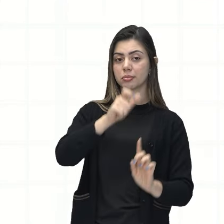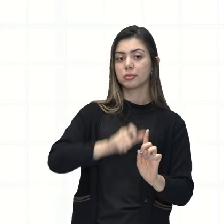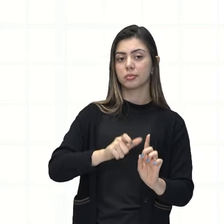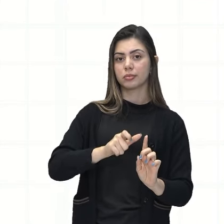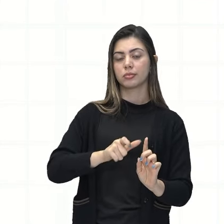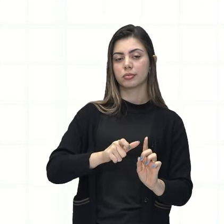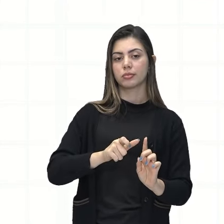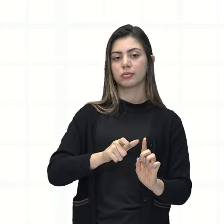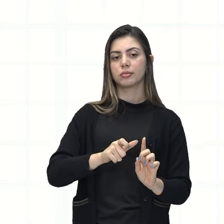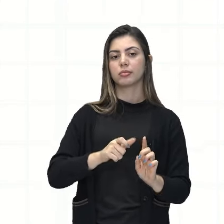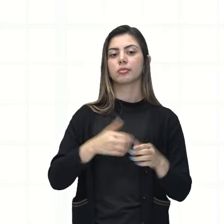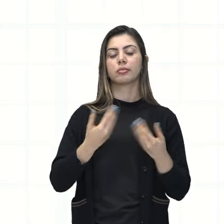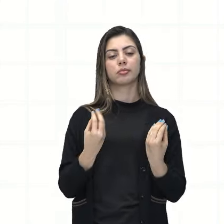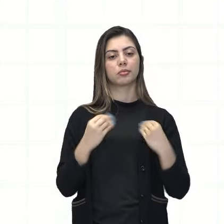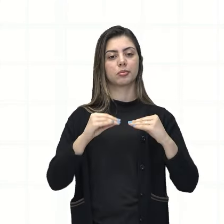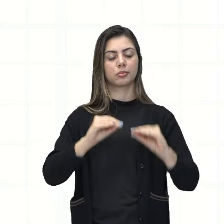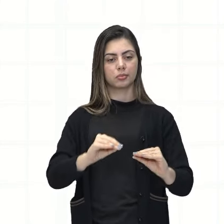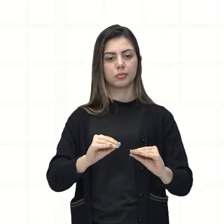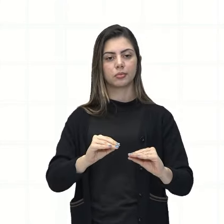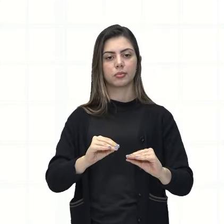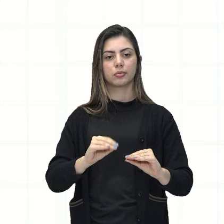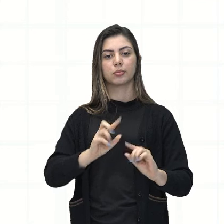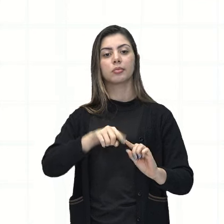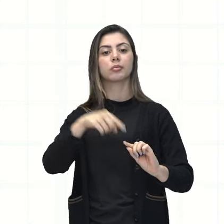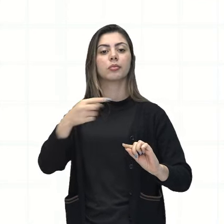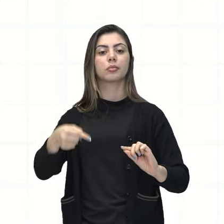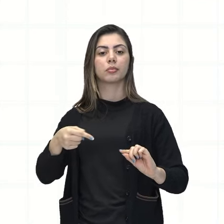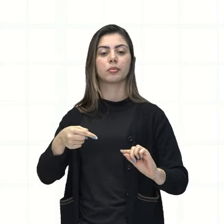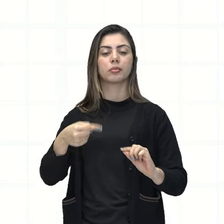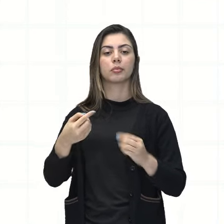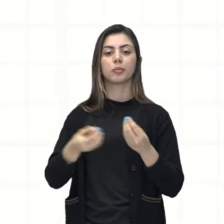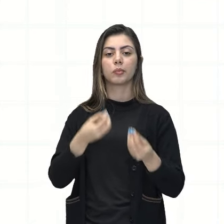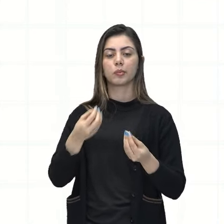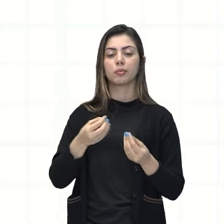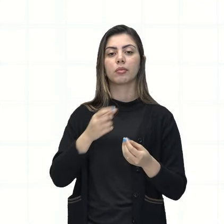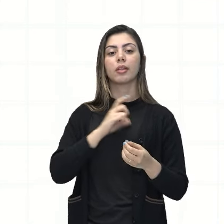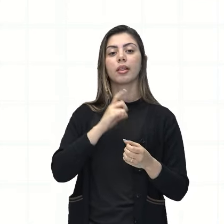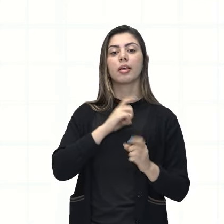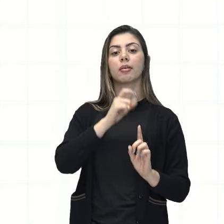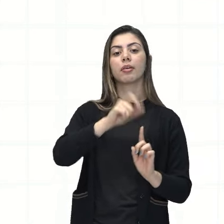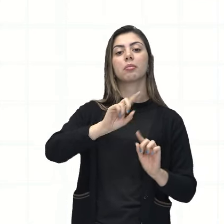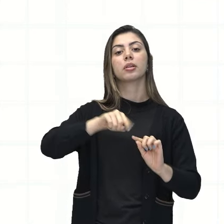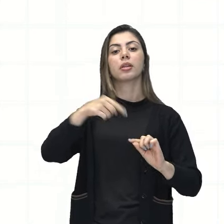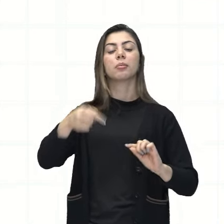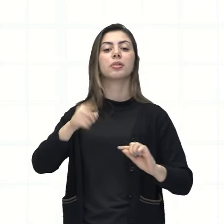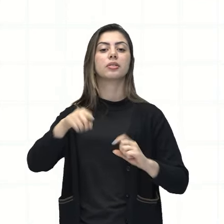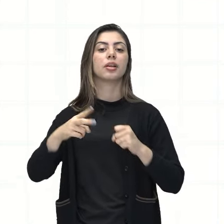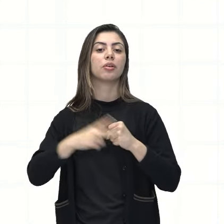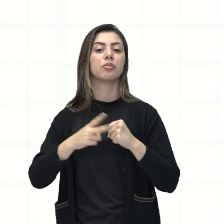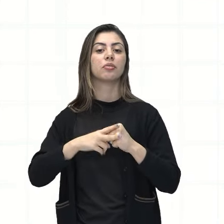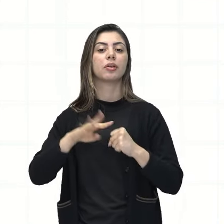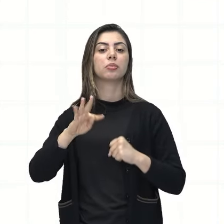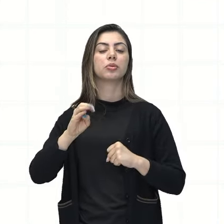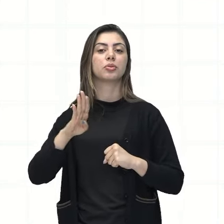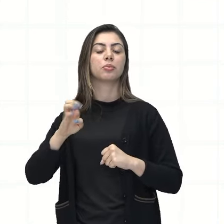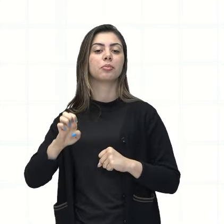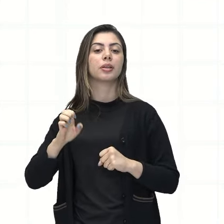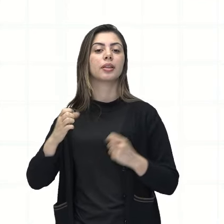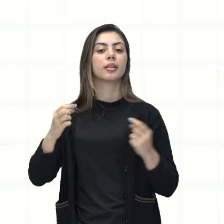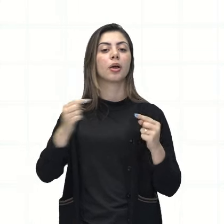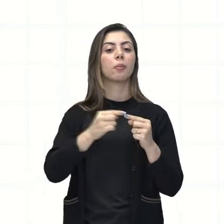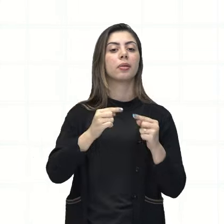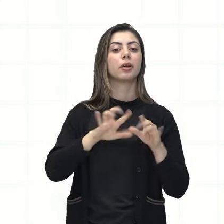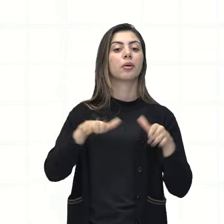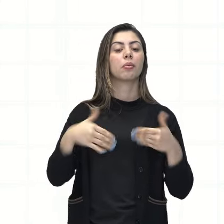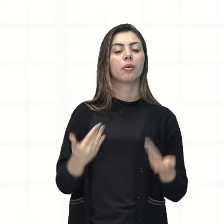Então, I. Depois do sujeito vem quem? O verbo to be que concorda com I. É o